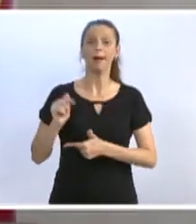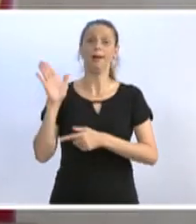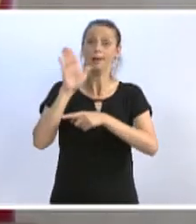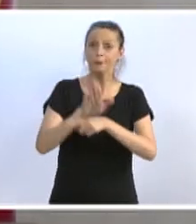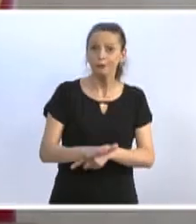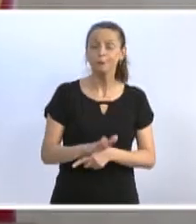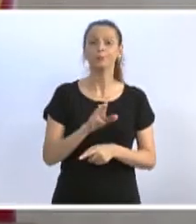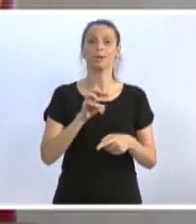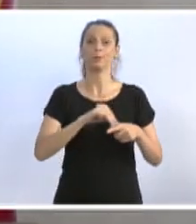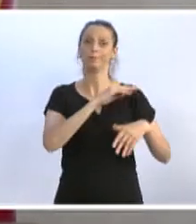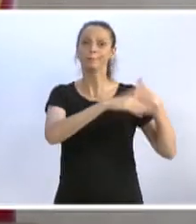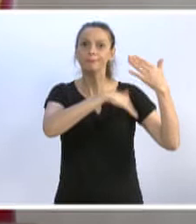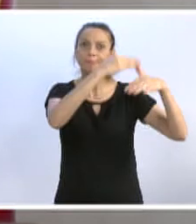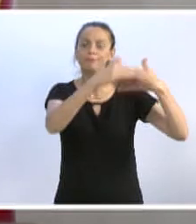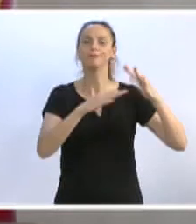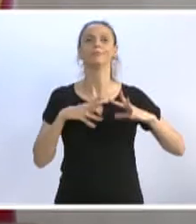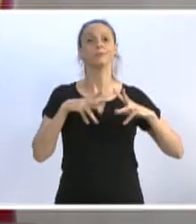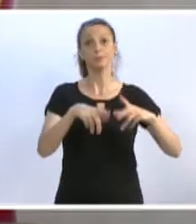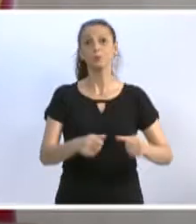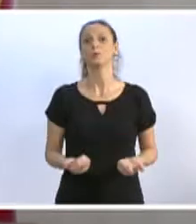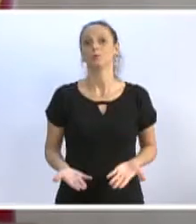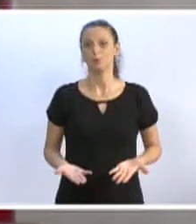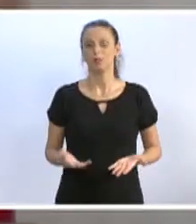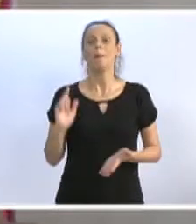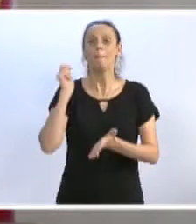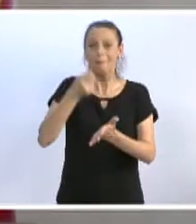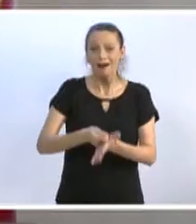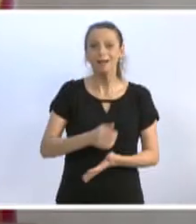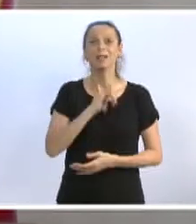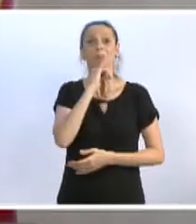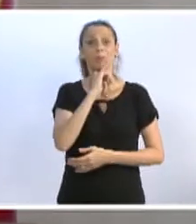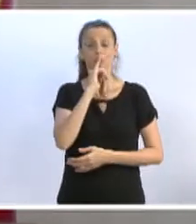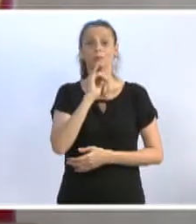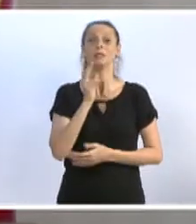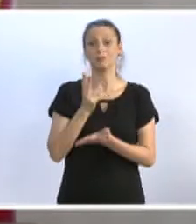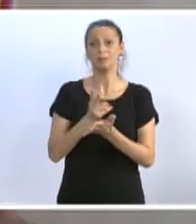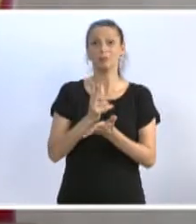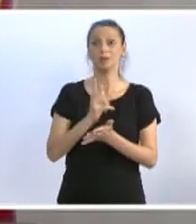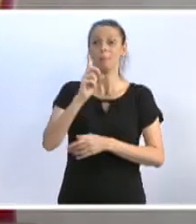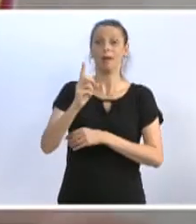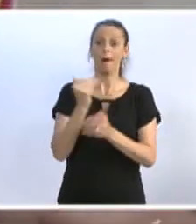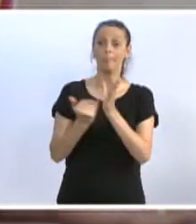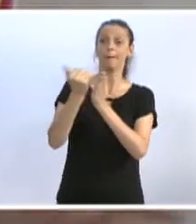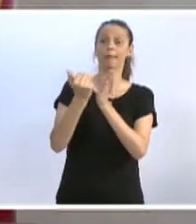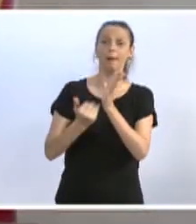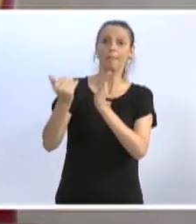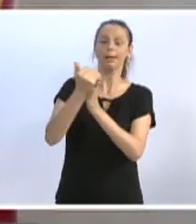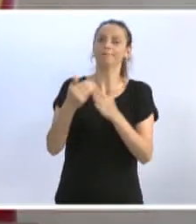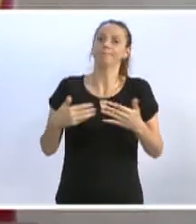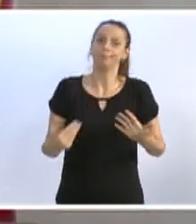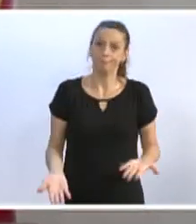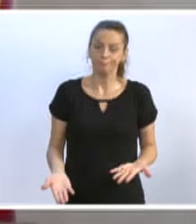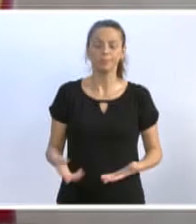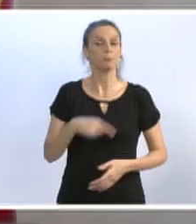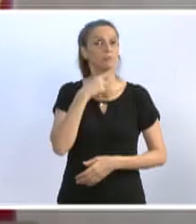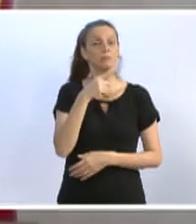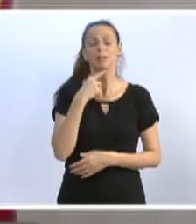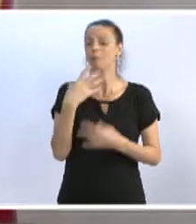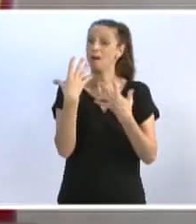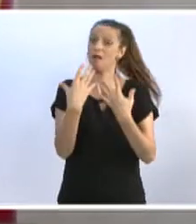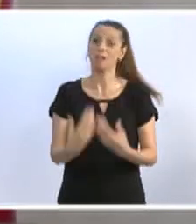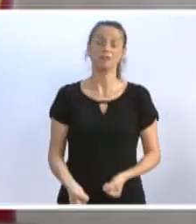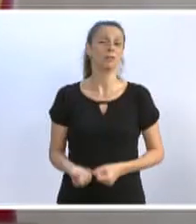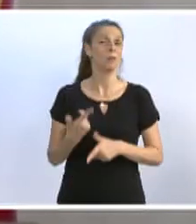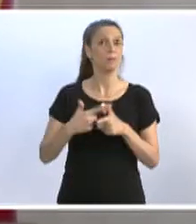contribuir com o município faz pra não é pra pagar os impostos que são inclusive reajustados país e por aí vai então realmente não dá mais para aceitar essa